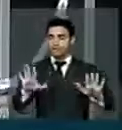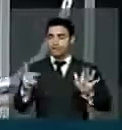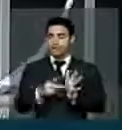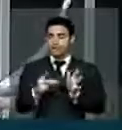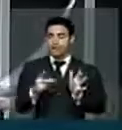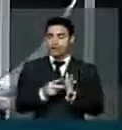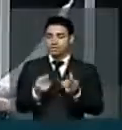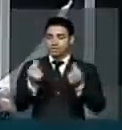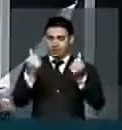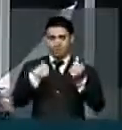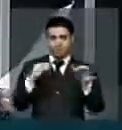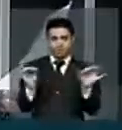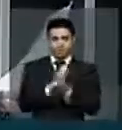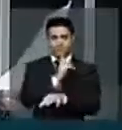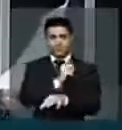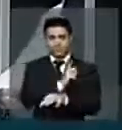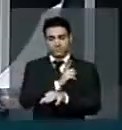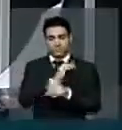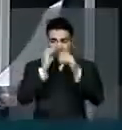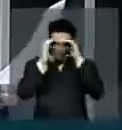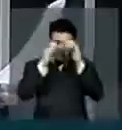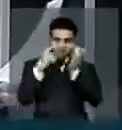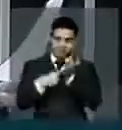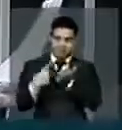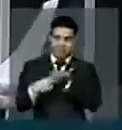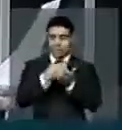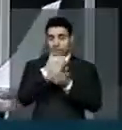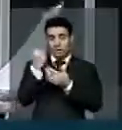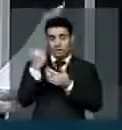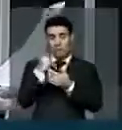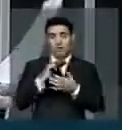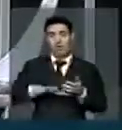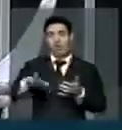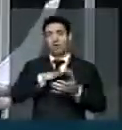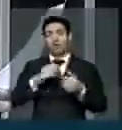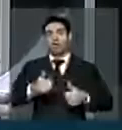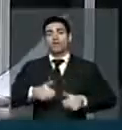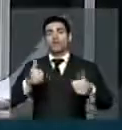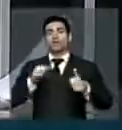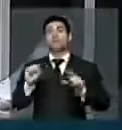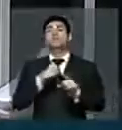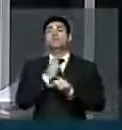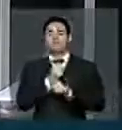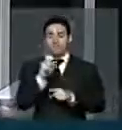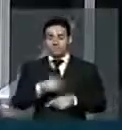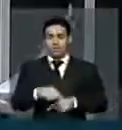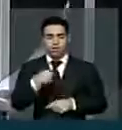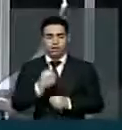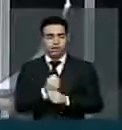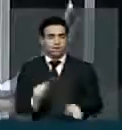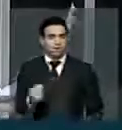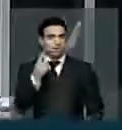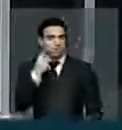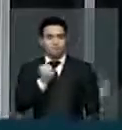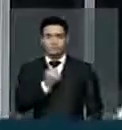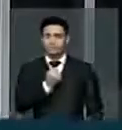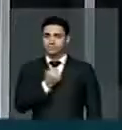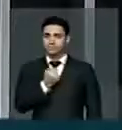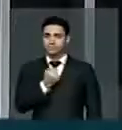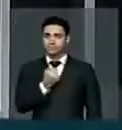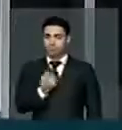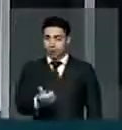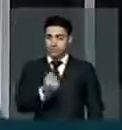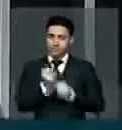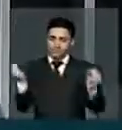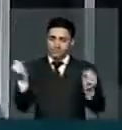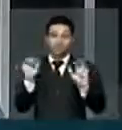recursos disponíveis, cumprir as metas e melhoria da qualidade exigidas pela sociedade tornou-se tarefa quase que impossível. Talvez fosse o